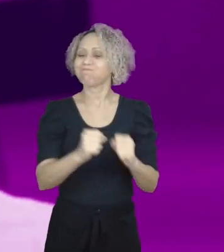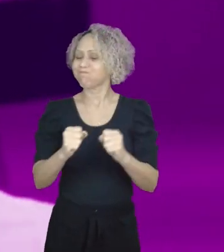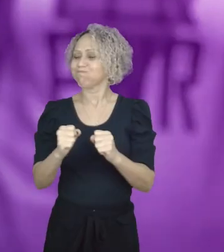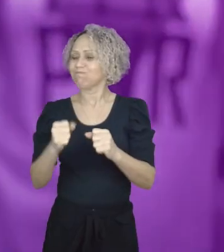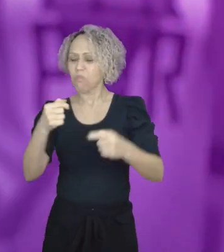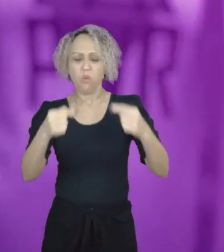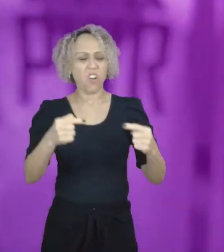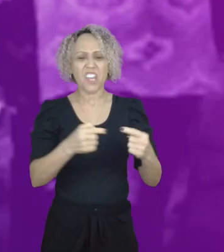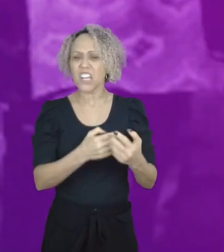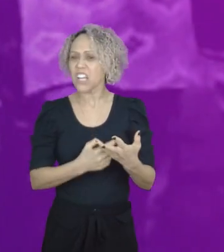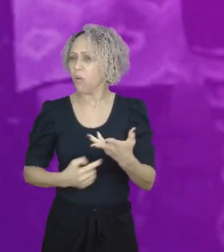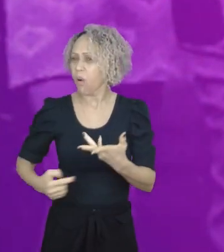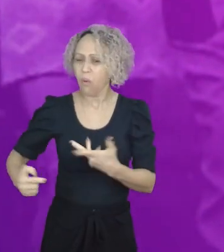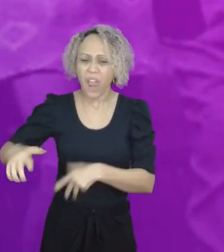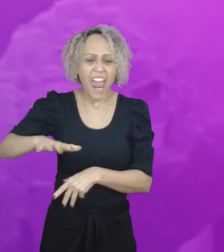poder.